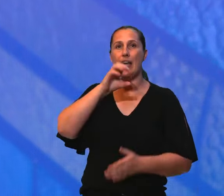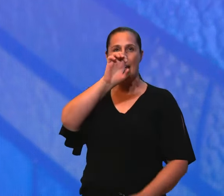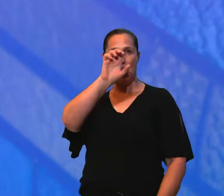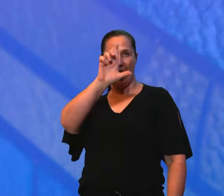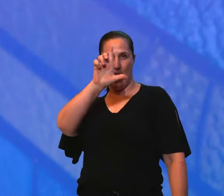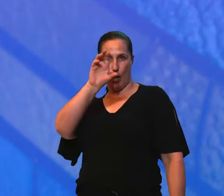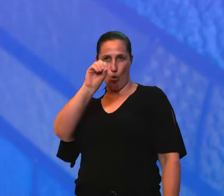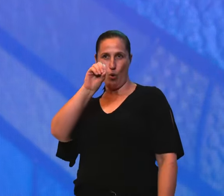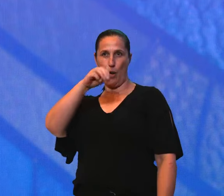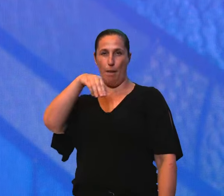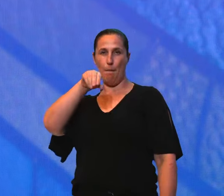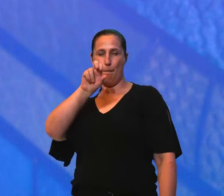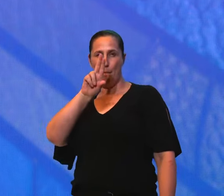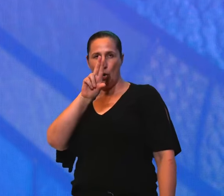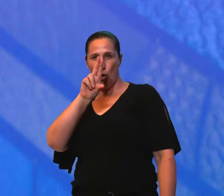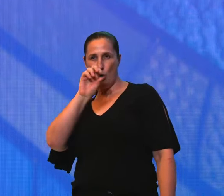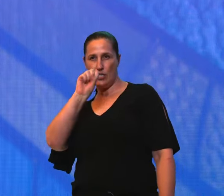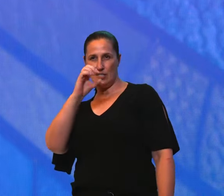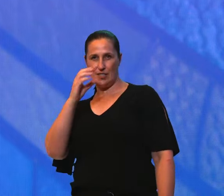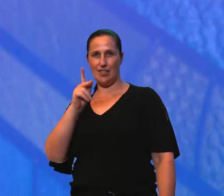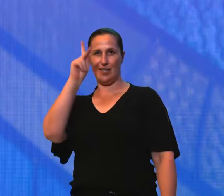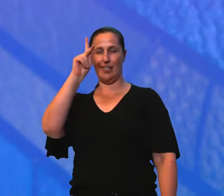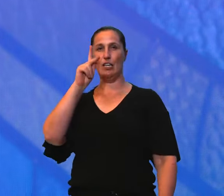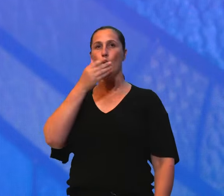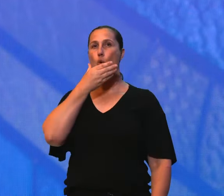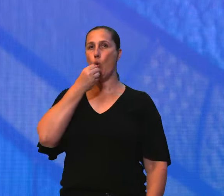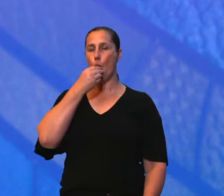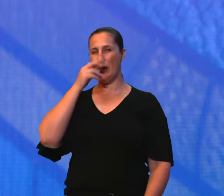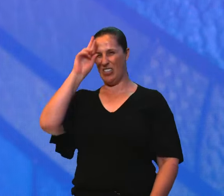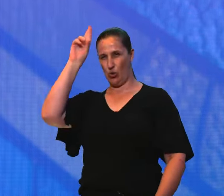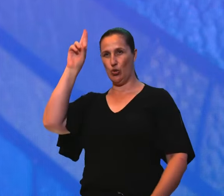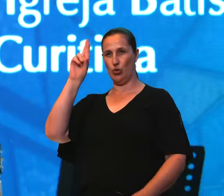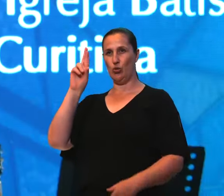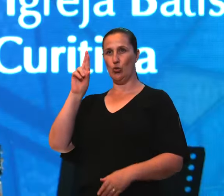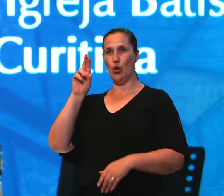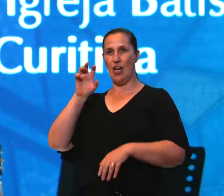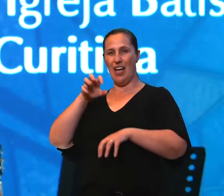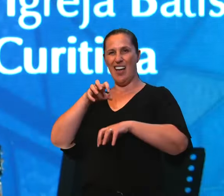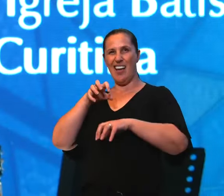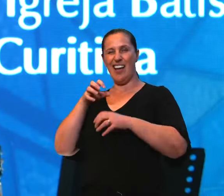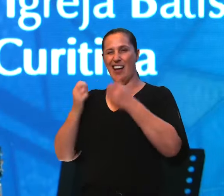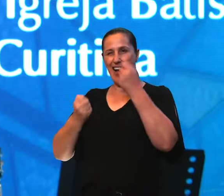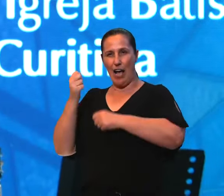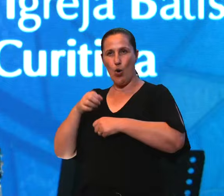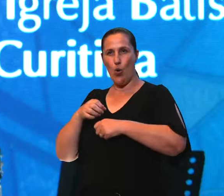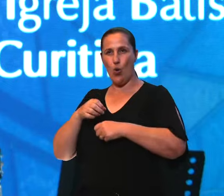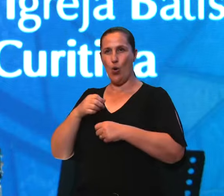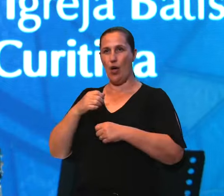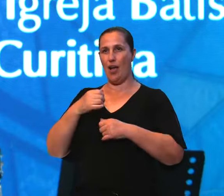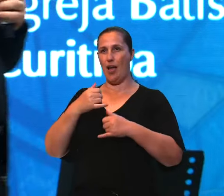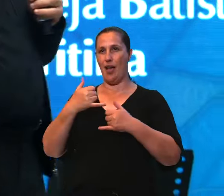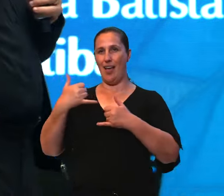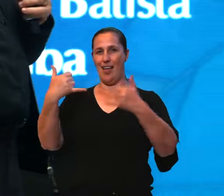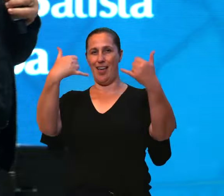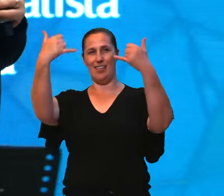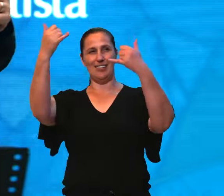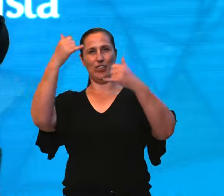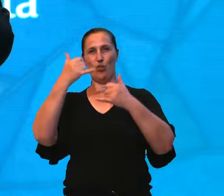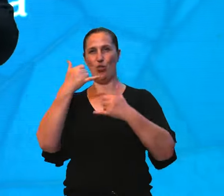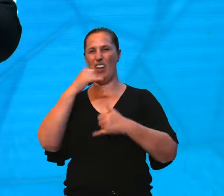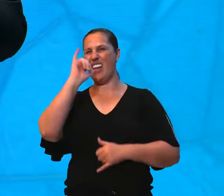que tem o o dono do carrinho elétrico Tesla Sabe aqueles carros elétricos que nasceram para morrer É esses daí então